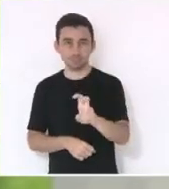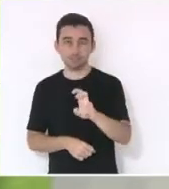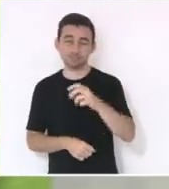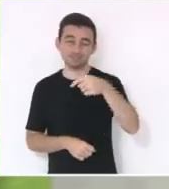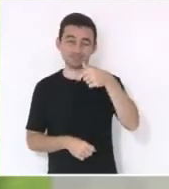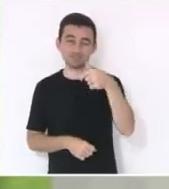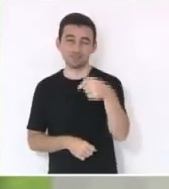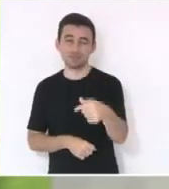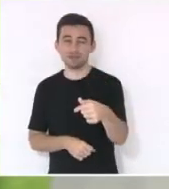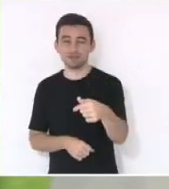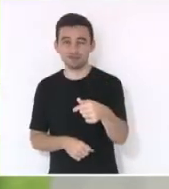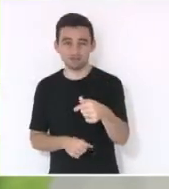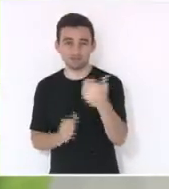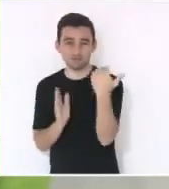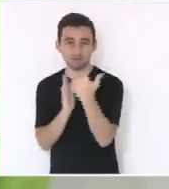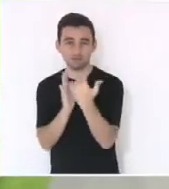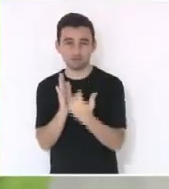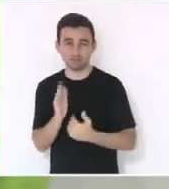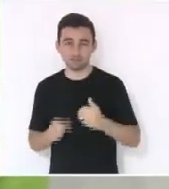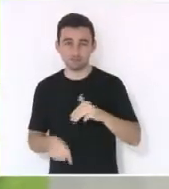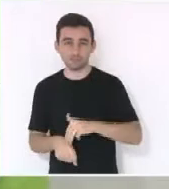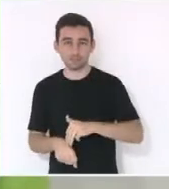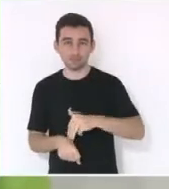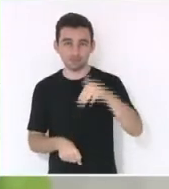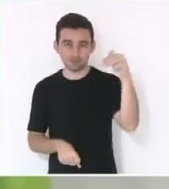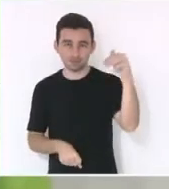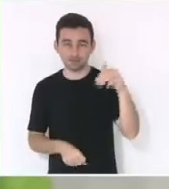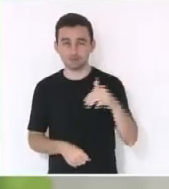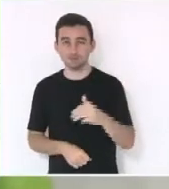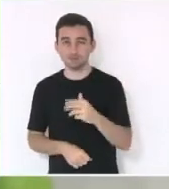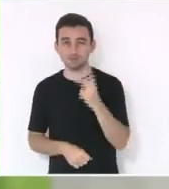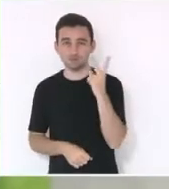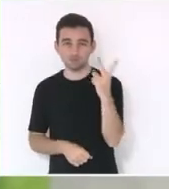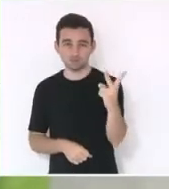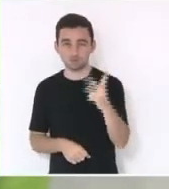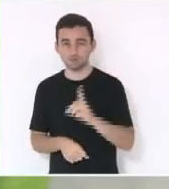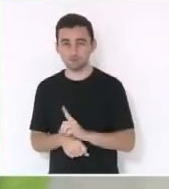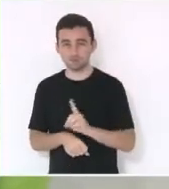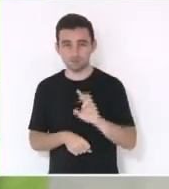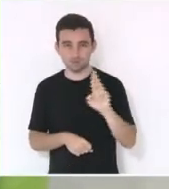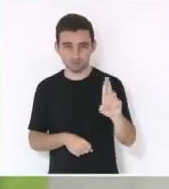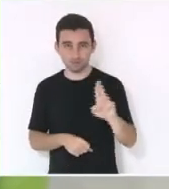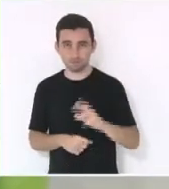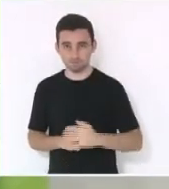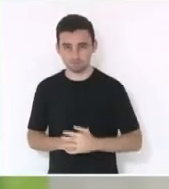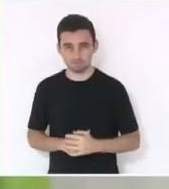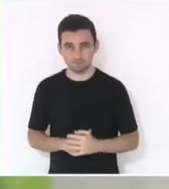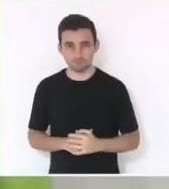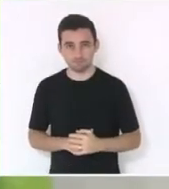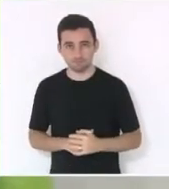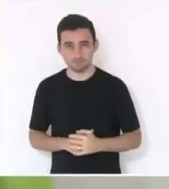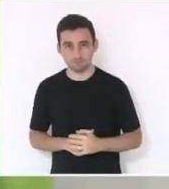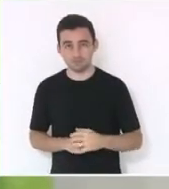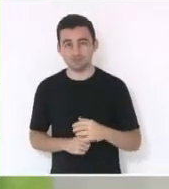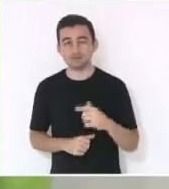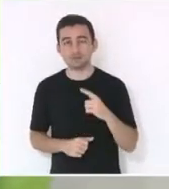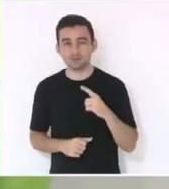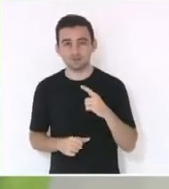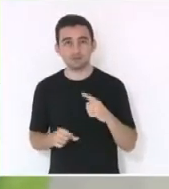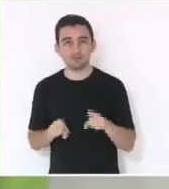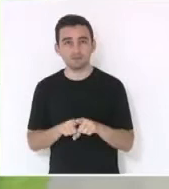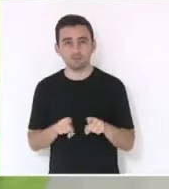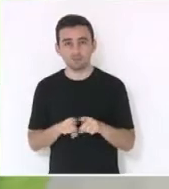mestrado, 2 programas de doutorado e outros 3 aguardando aprovação, além dos mais de 30 cursos